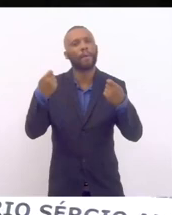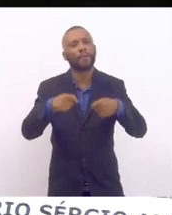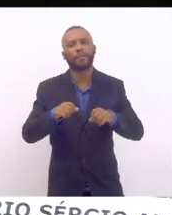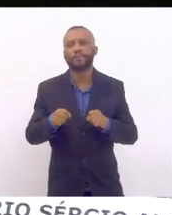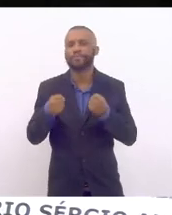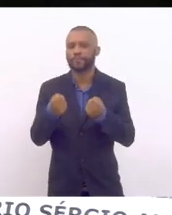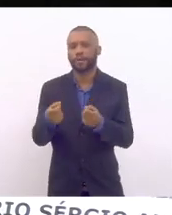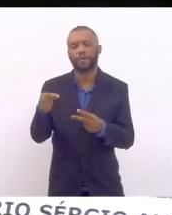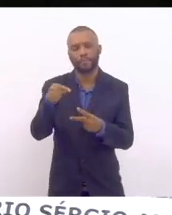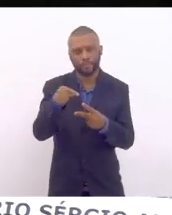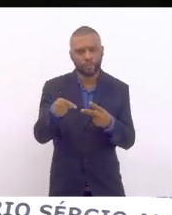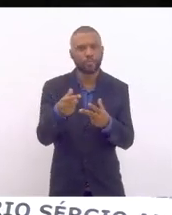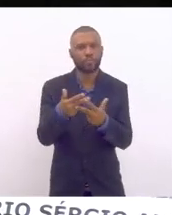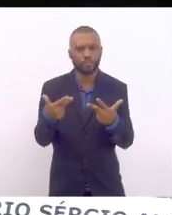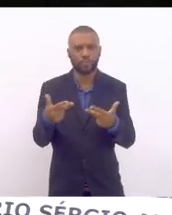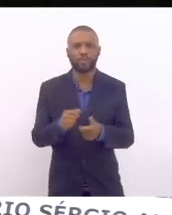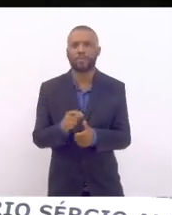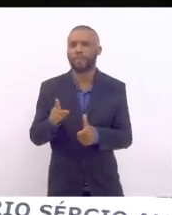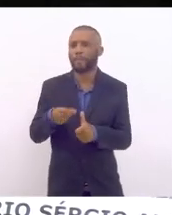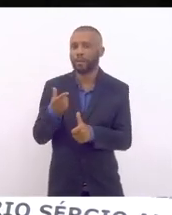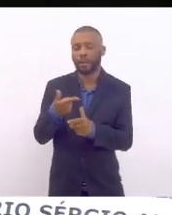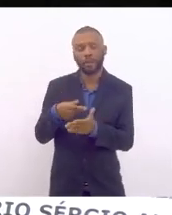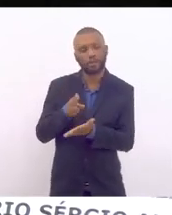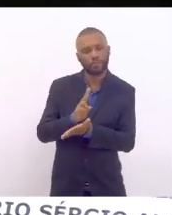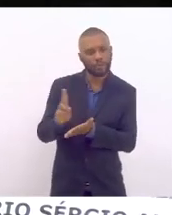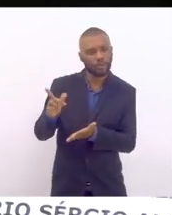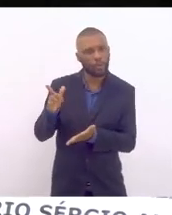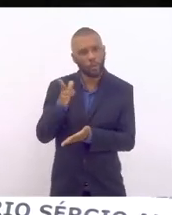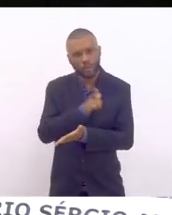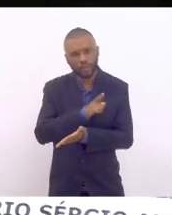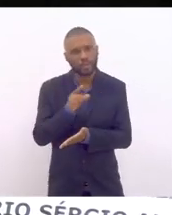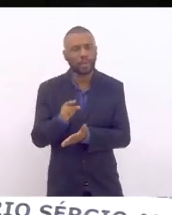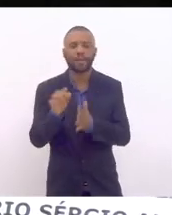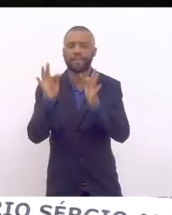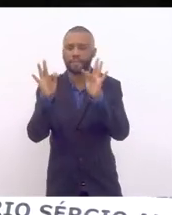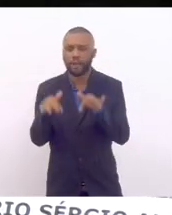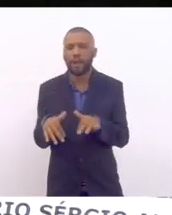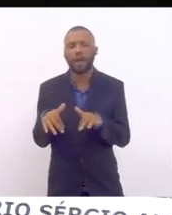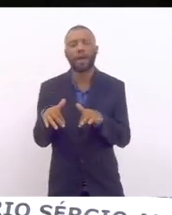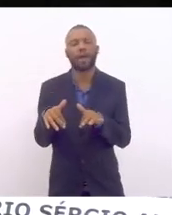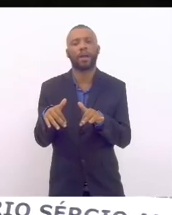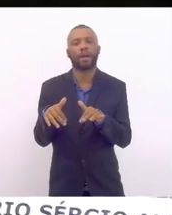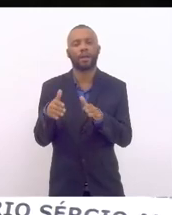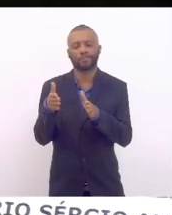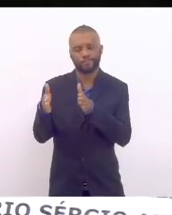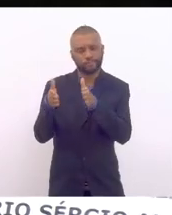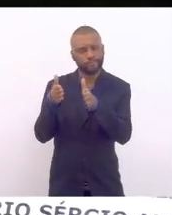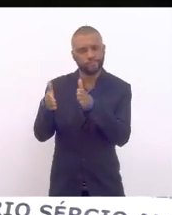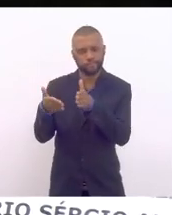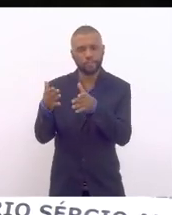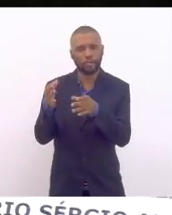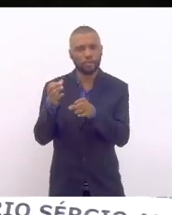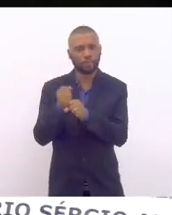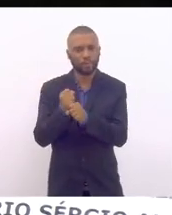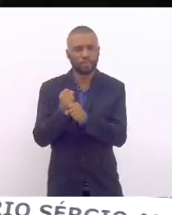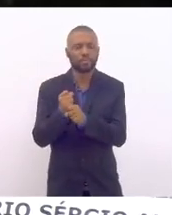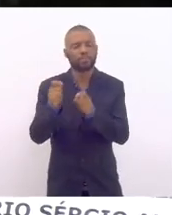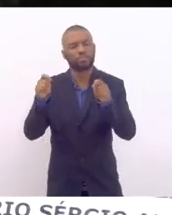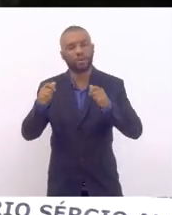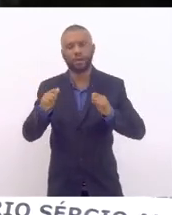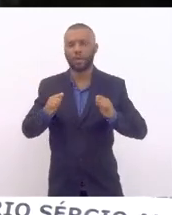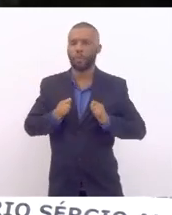conjunta em dois pontos primeiro que as Universidades consigam encerrar o exercício essa mentário desse ano com mínimo e